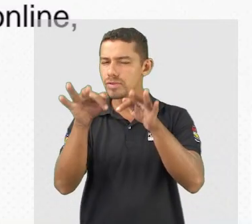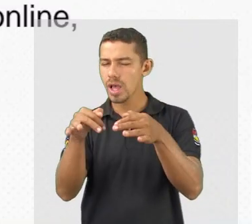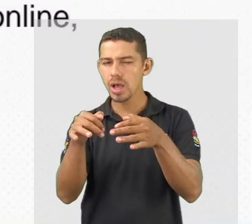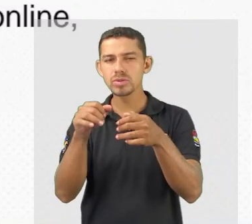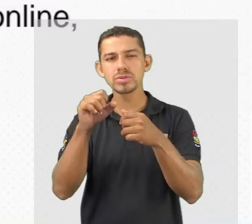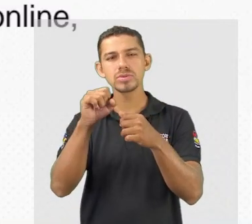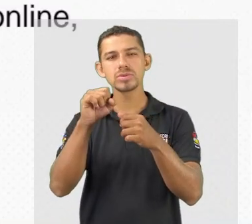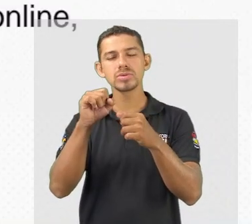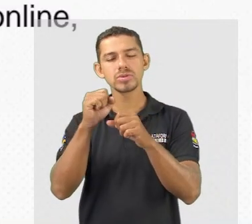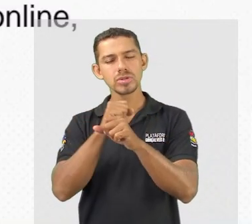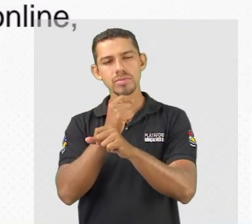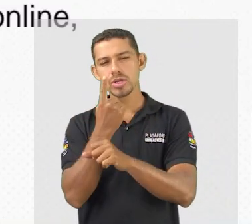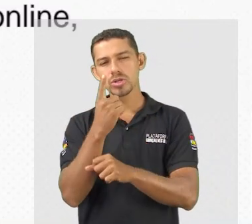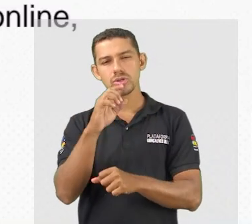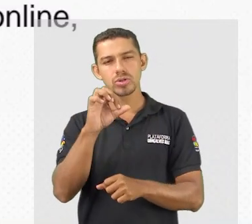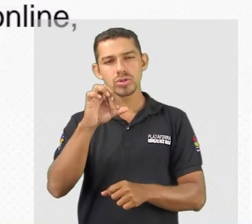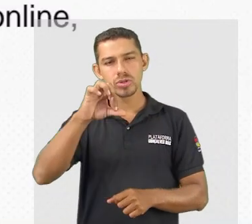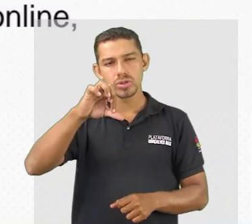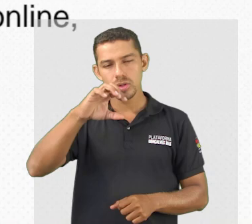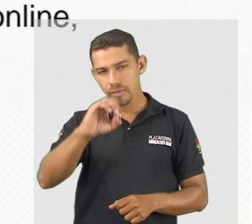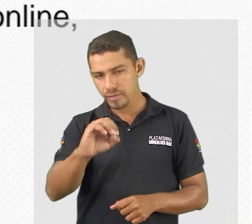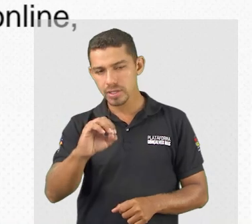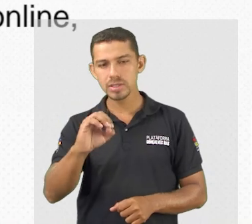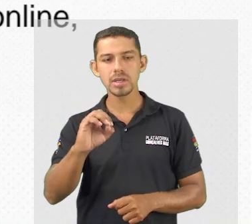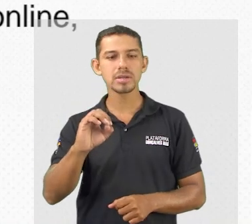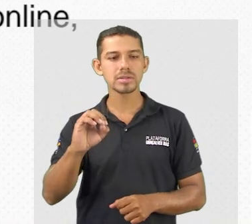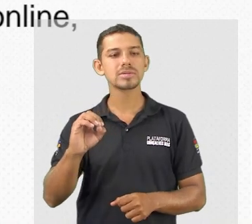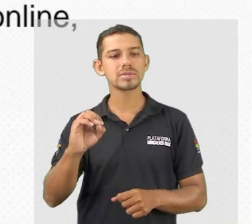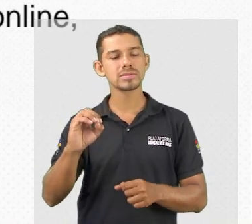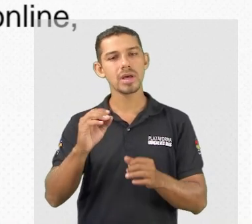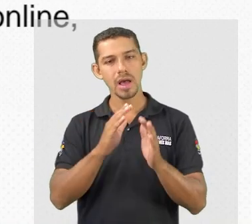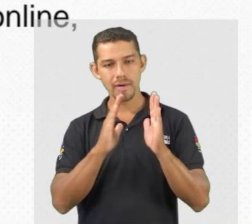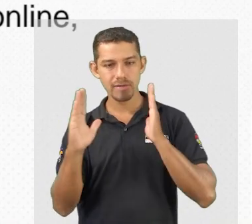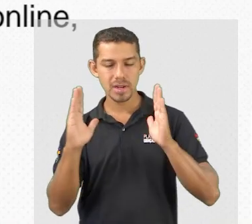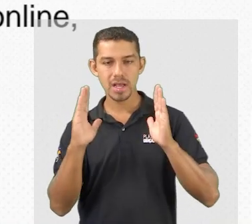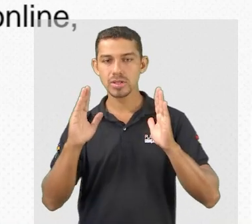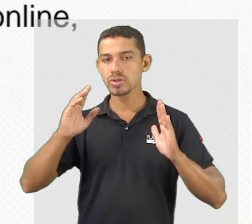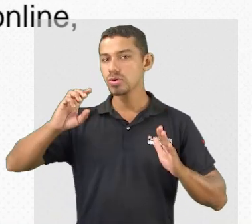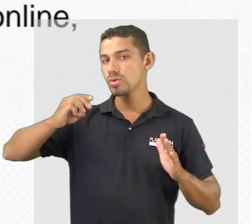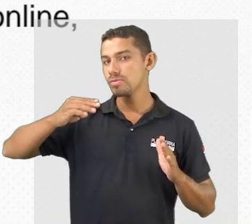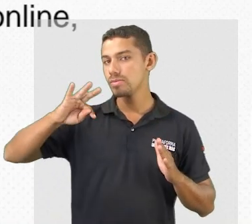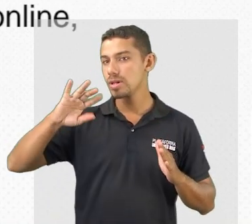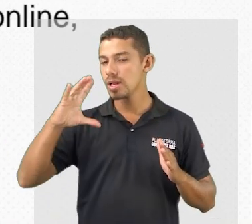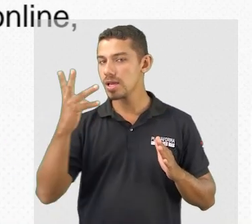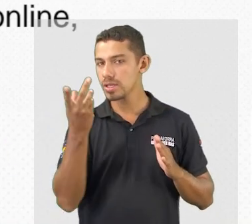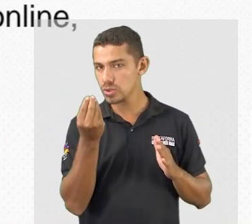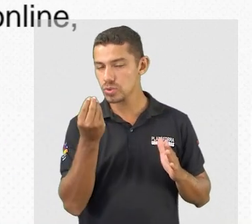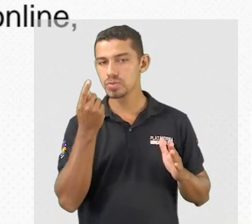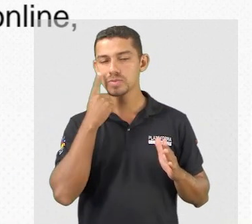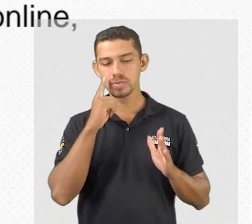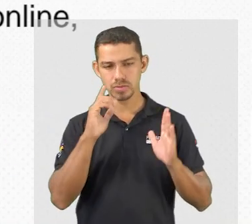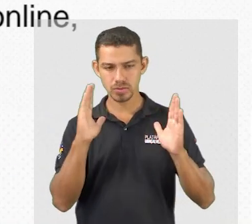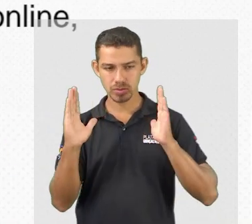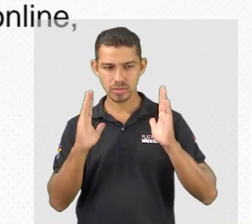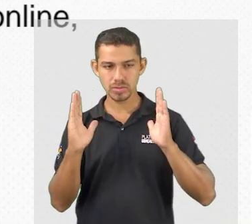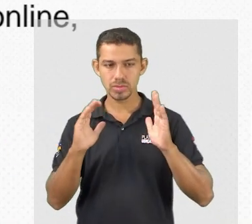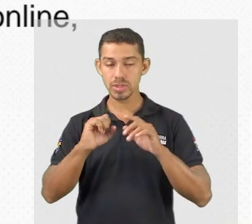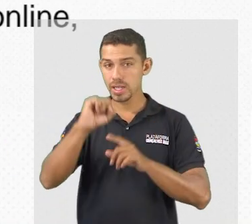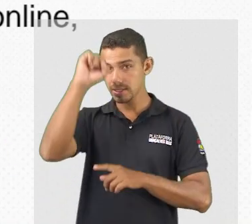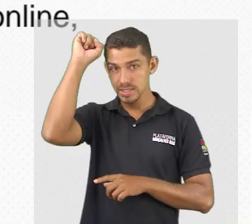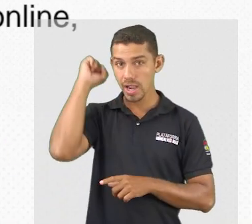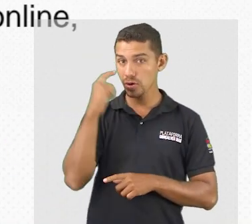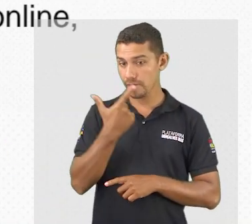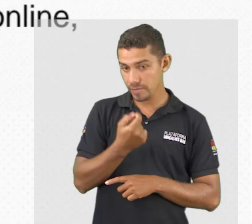anos 90, mas, de fato, de forma mais intensa com a virada do milênio, né? Saindo ali do século